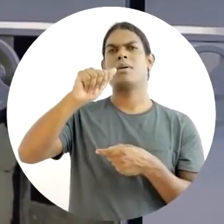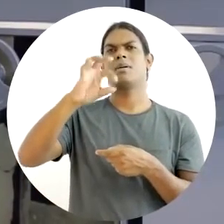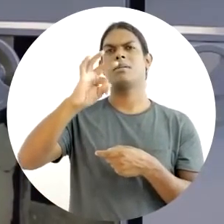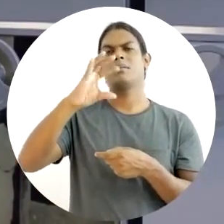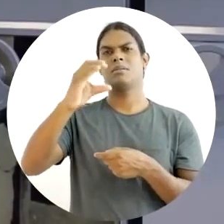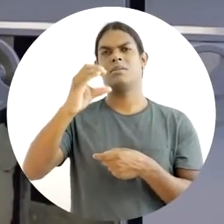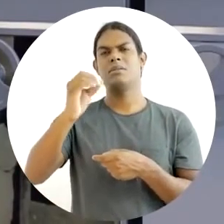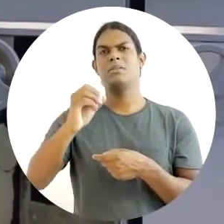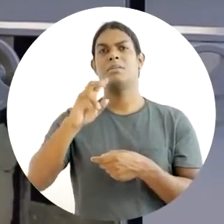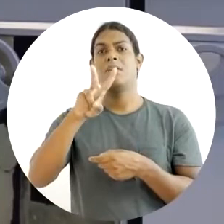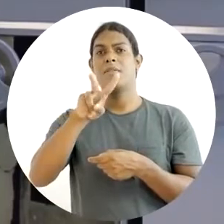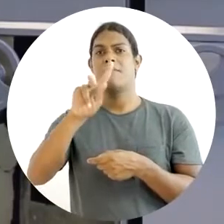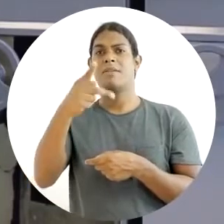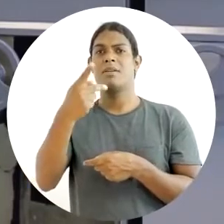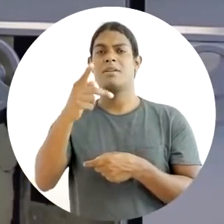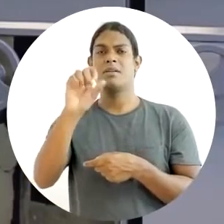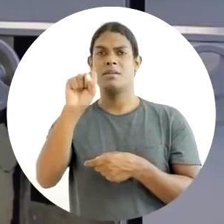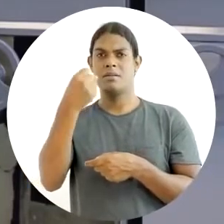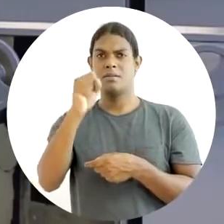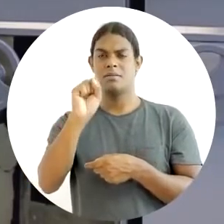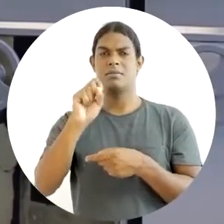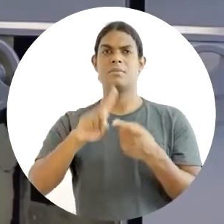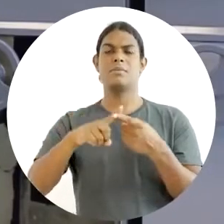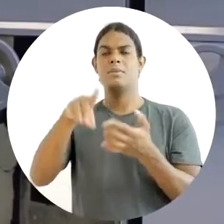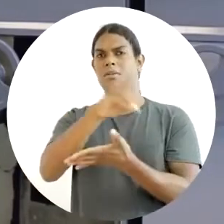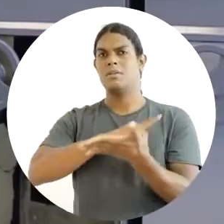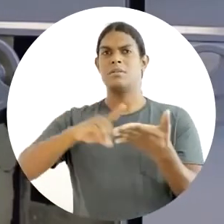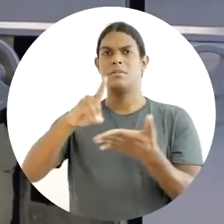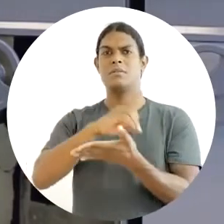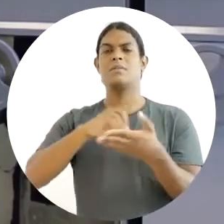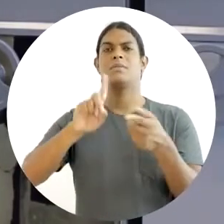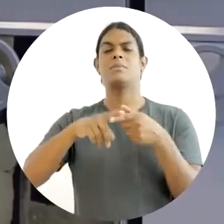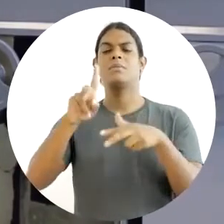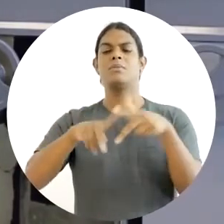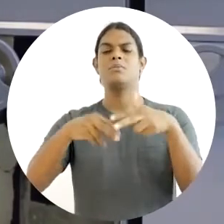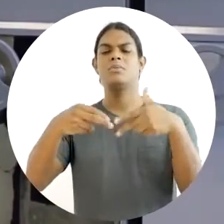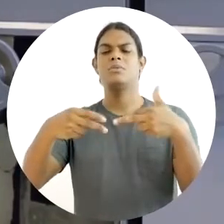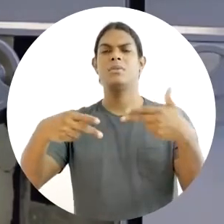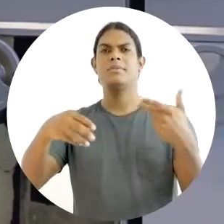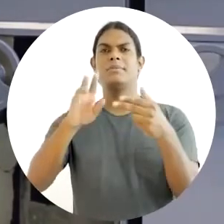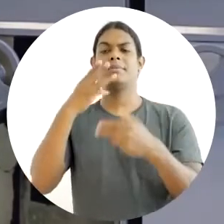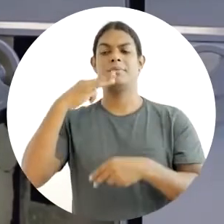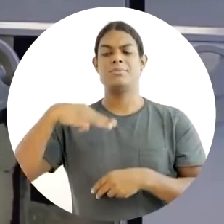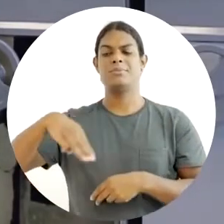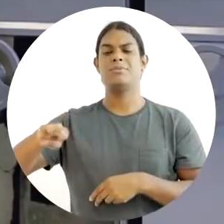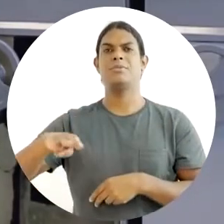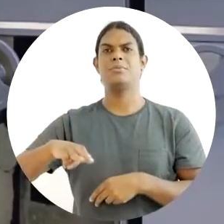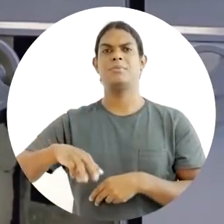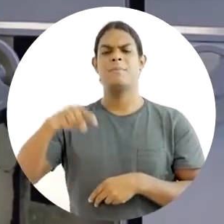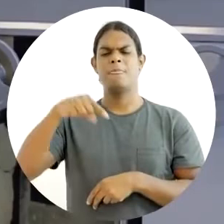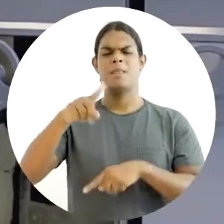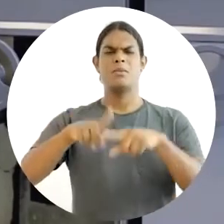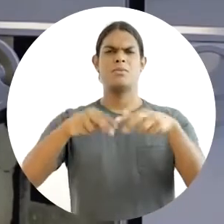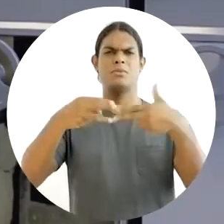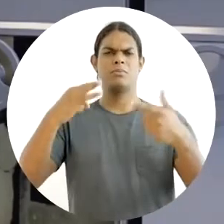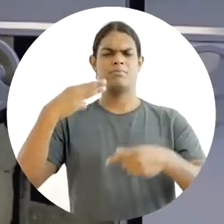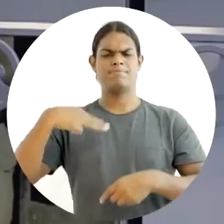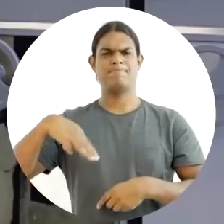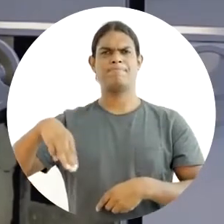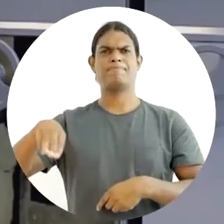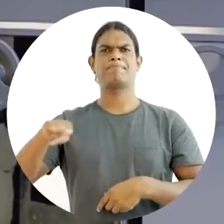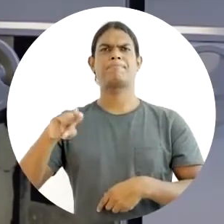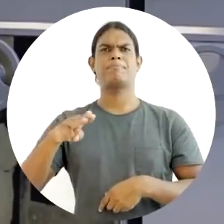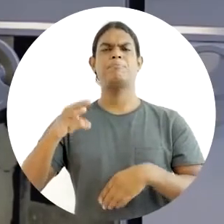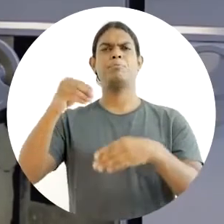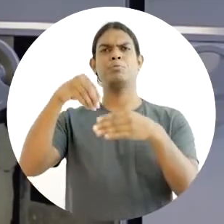VHS, DVD e também objetos de museu. Os objetos de museu eles estão inseridos